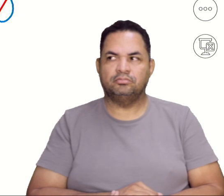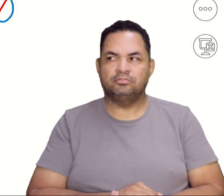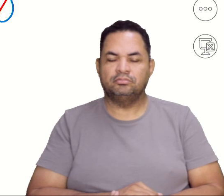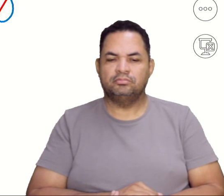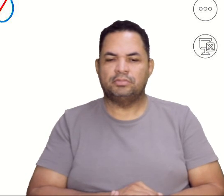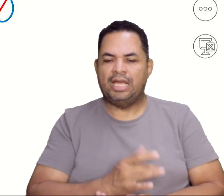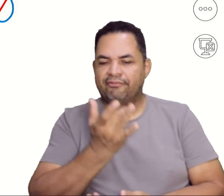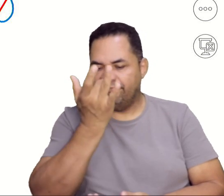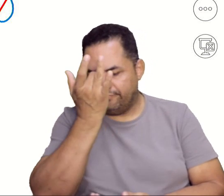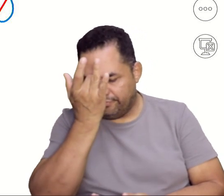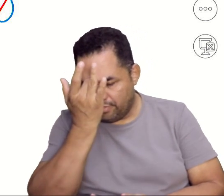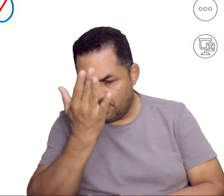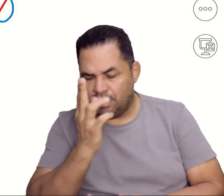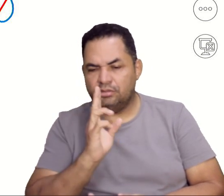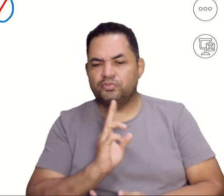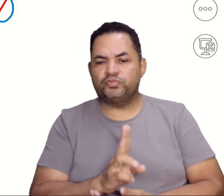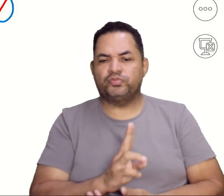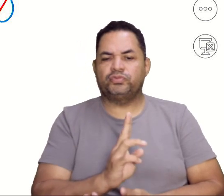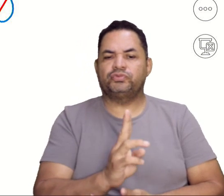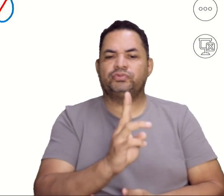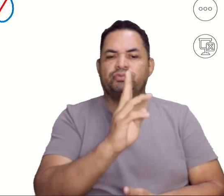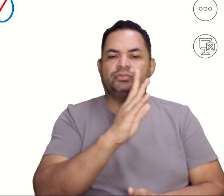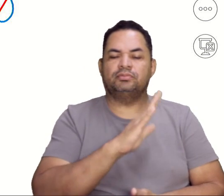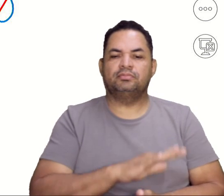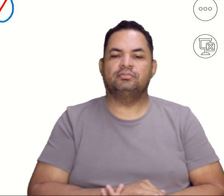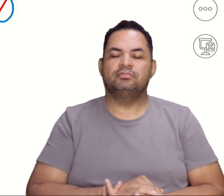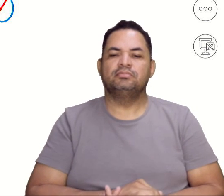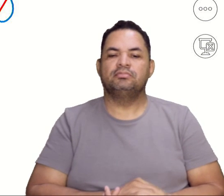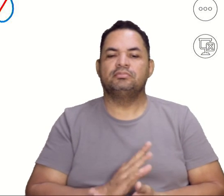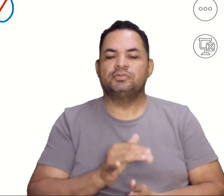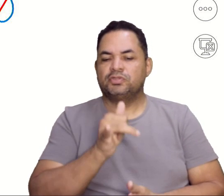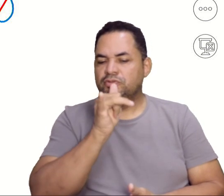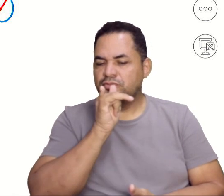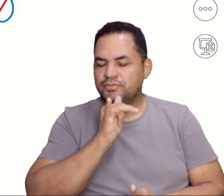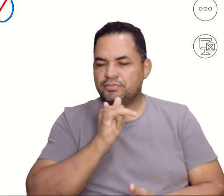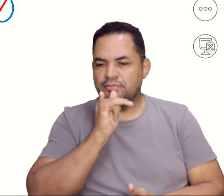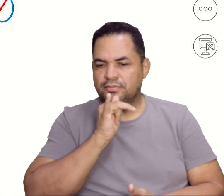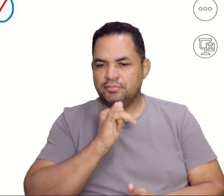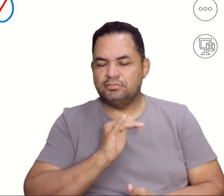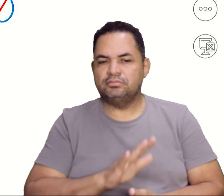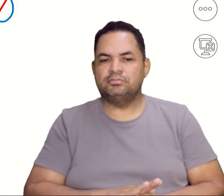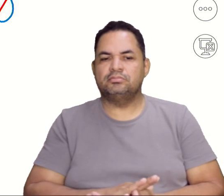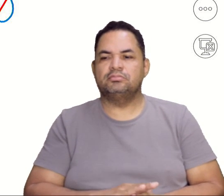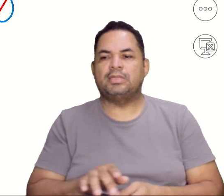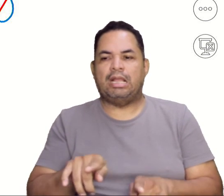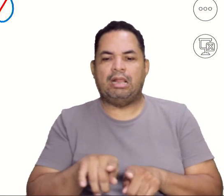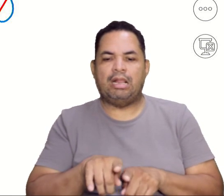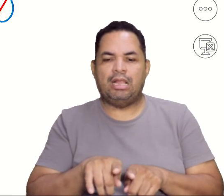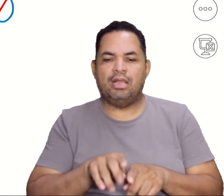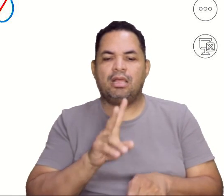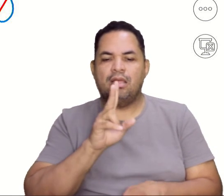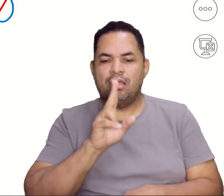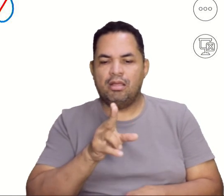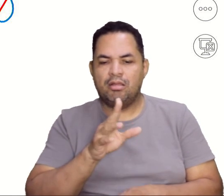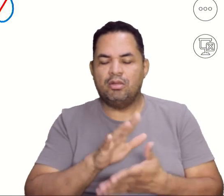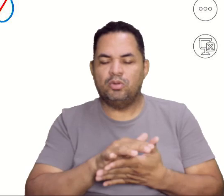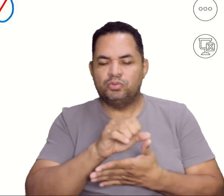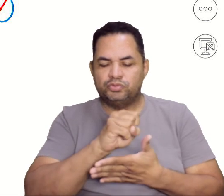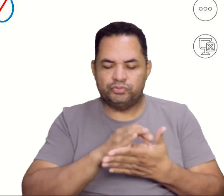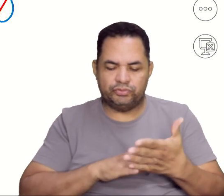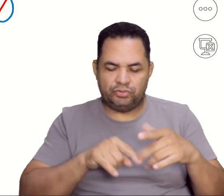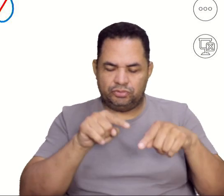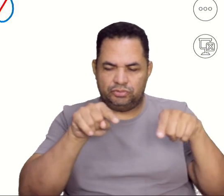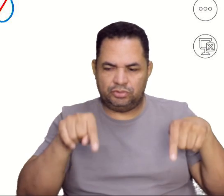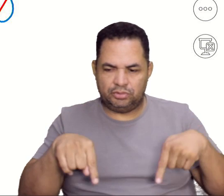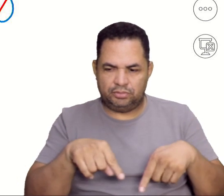não é difícil seguimos o ritmo né dos mesmos exemplos da mesma maneira que vem os exemplos vem as atividades de